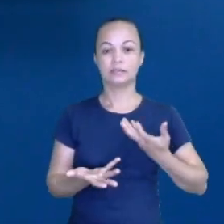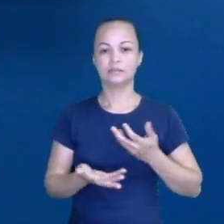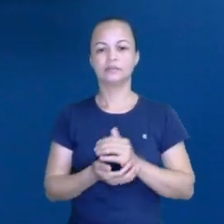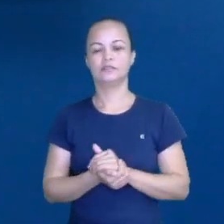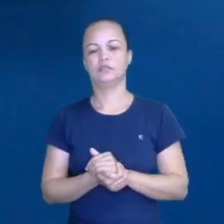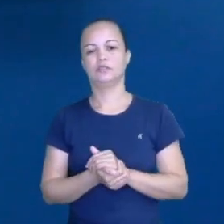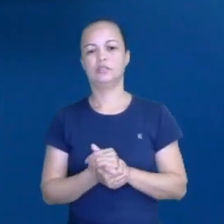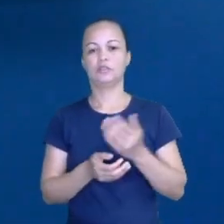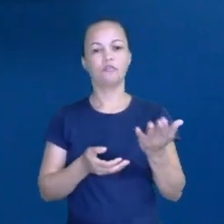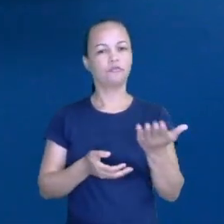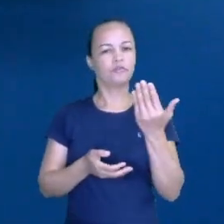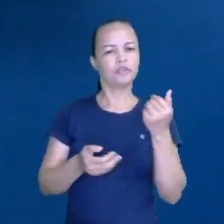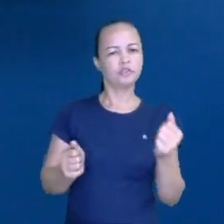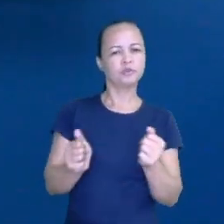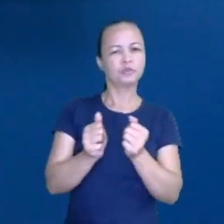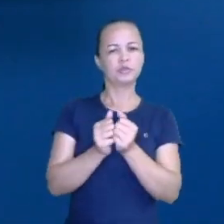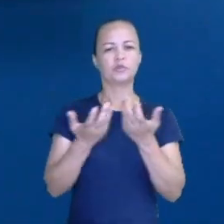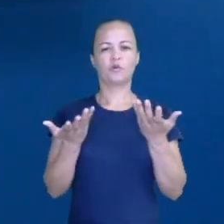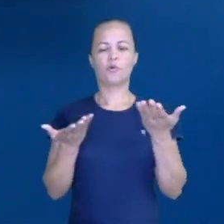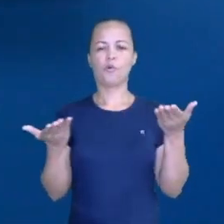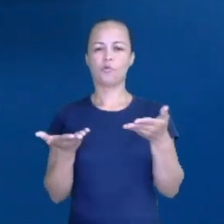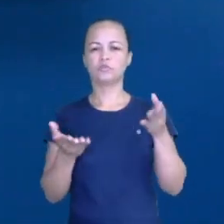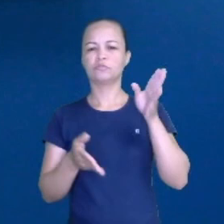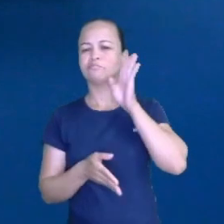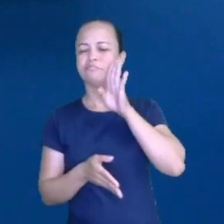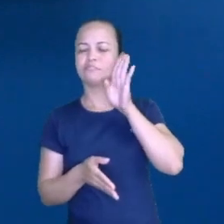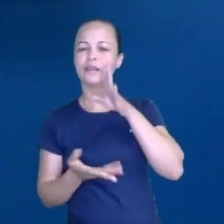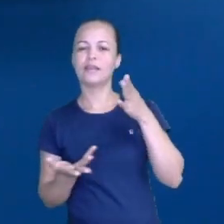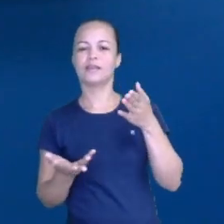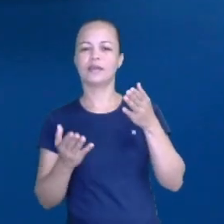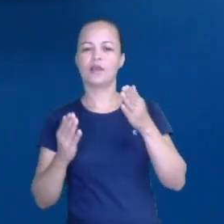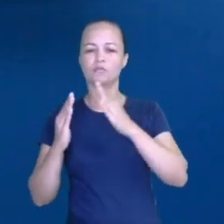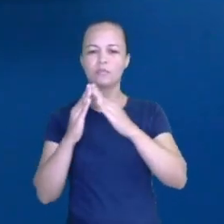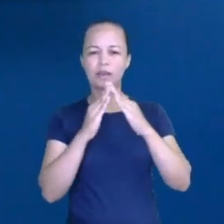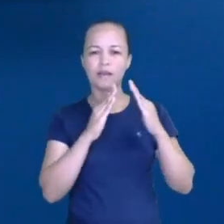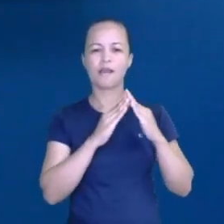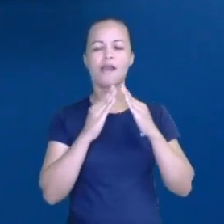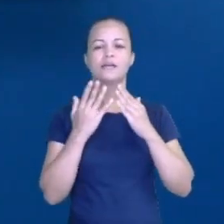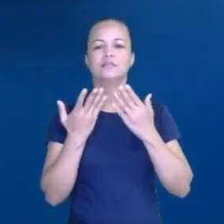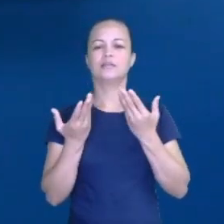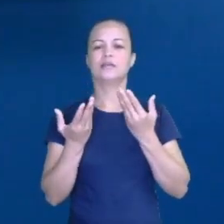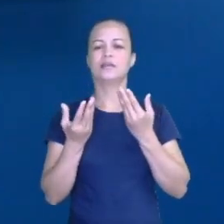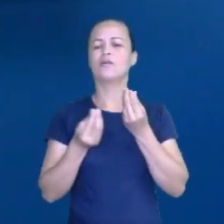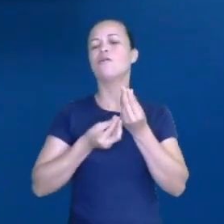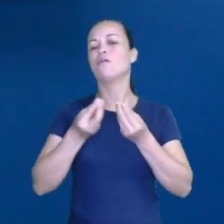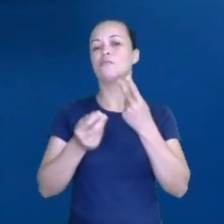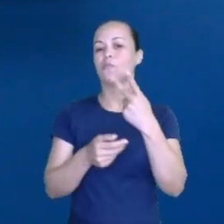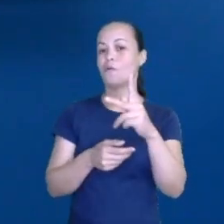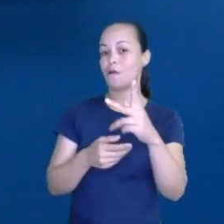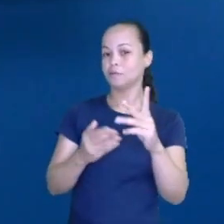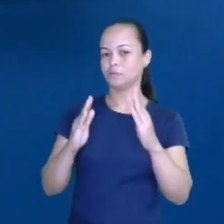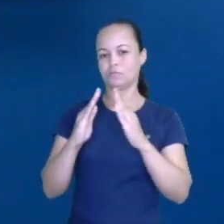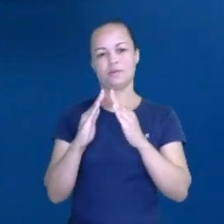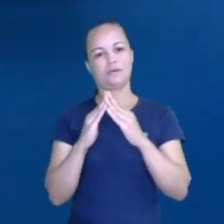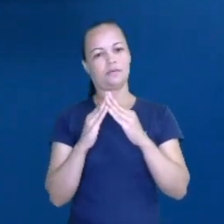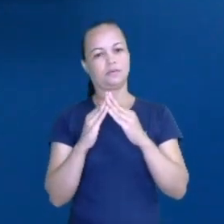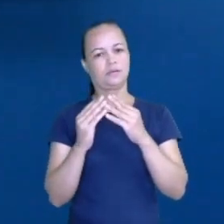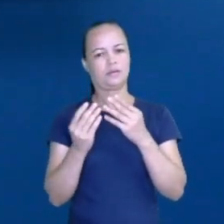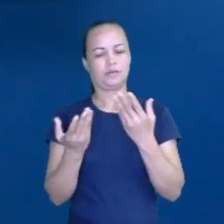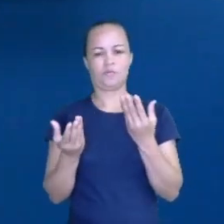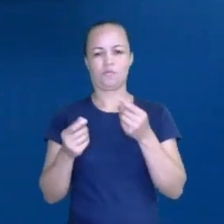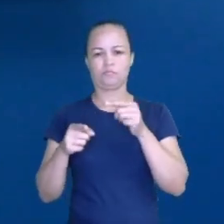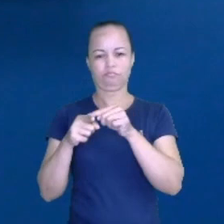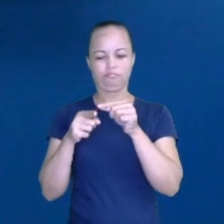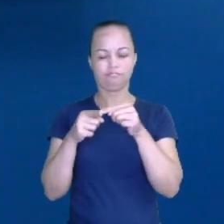vem comigo que a gente vai estudar bem legal hoje algumas moradias, algumas residências. Como é a sua residência? Como é a sua casa aí no